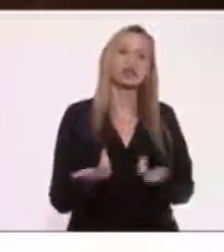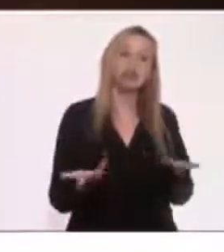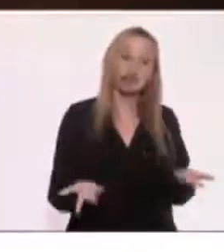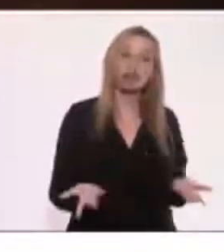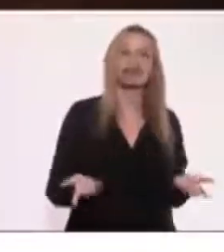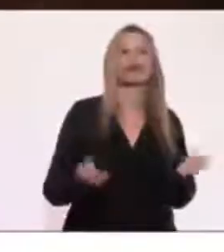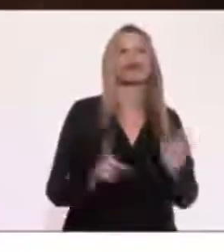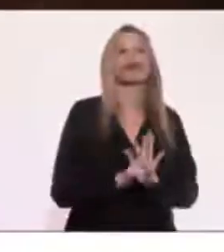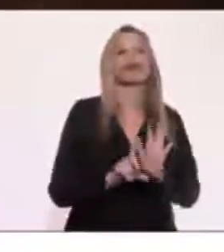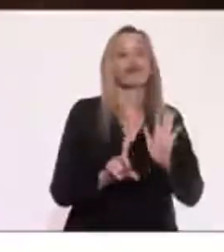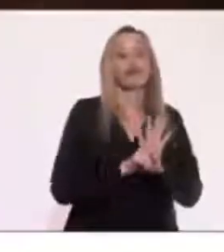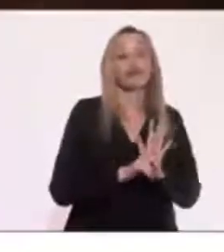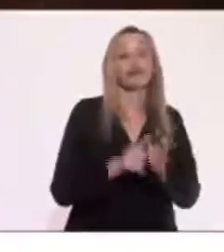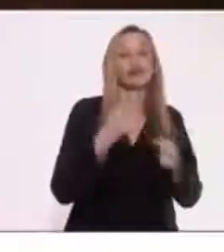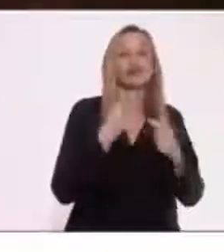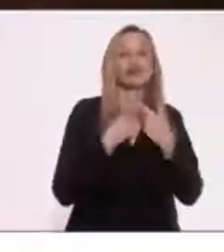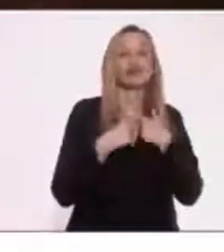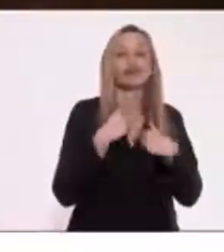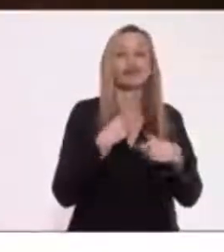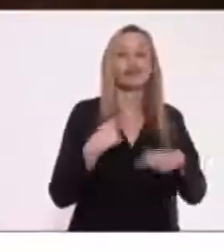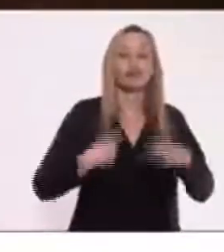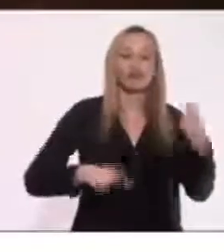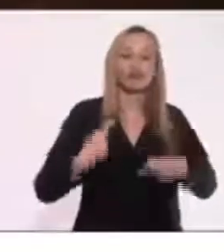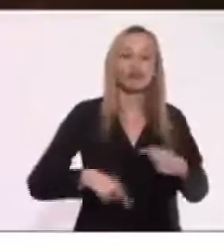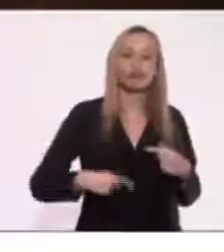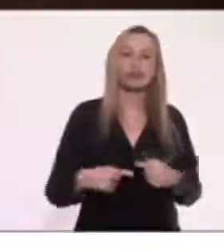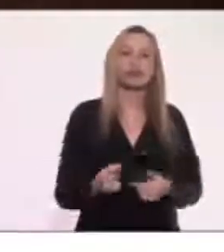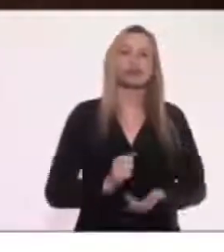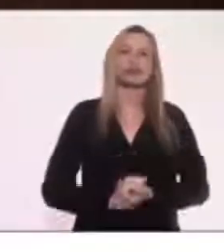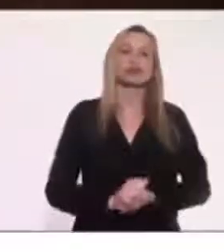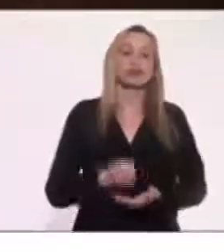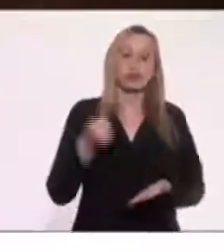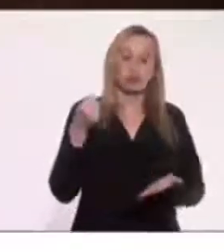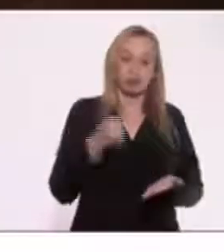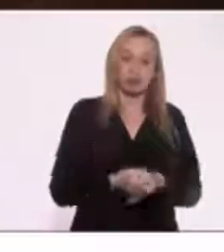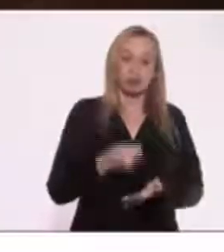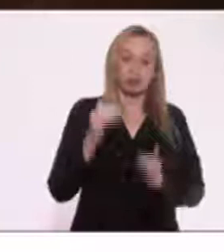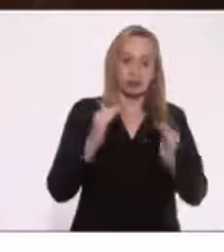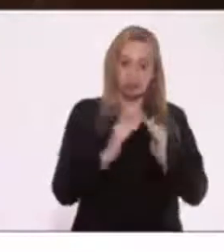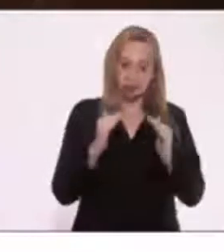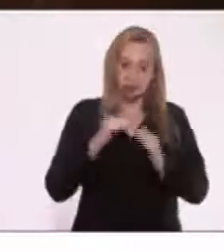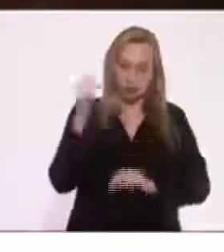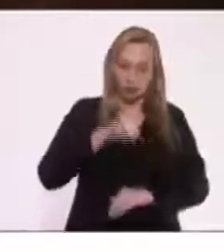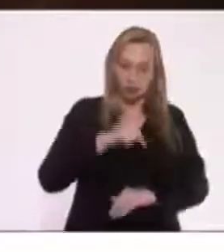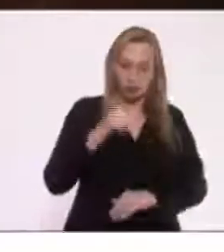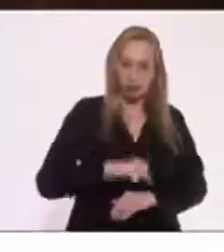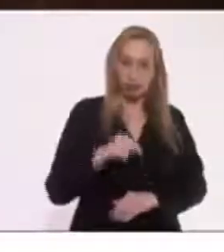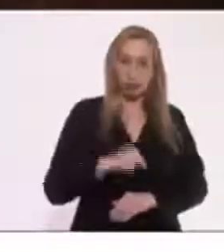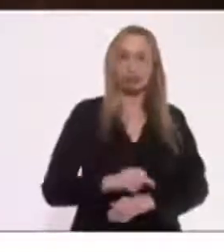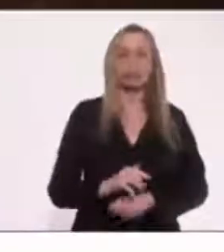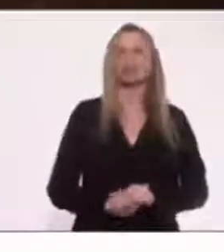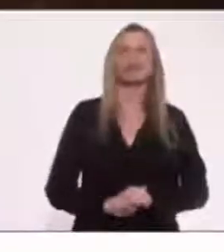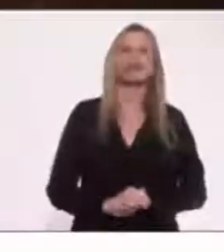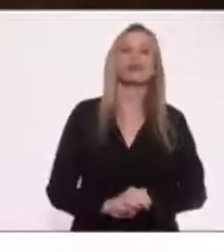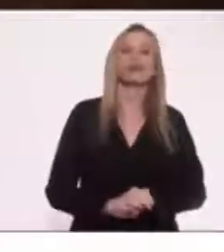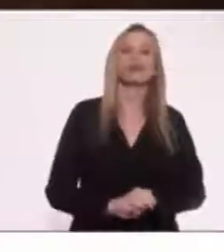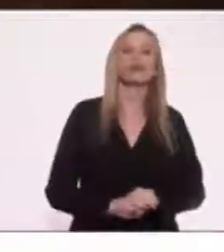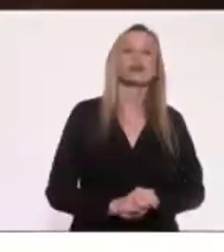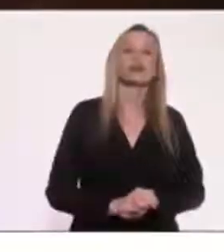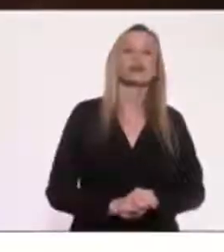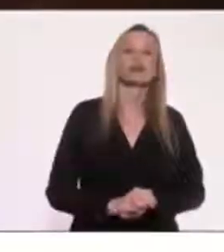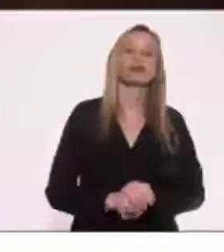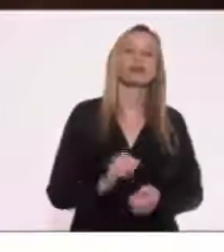vontade política, que é dever dessa casa e de todo parlamentar dessa casa tentar promover as diligências